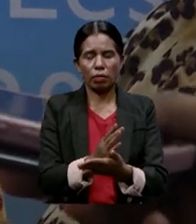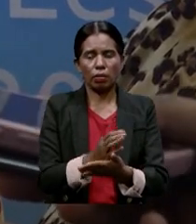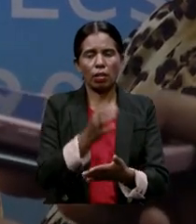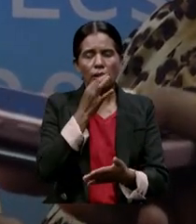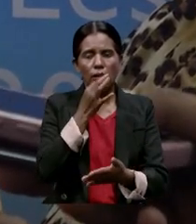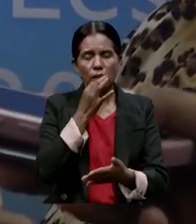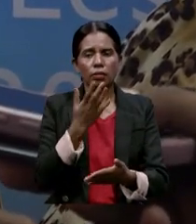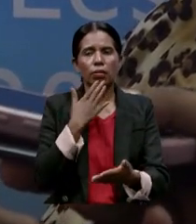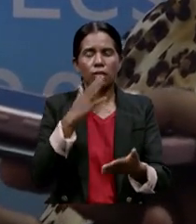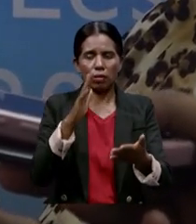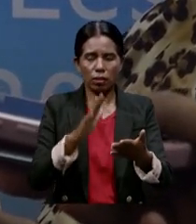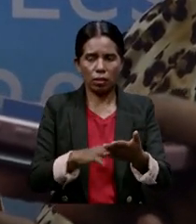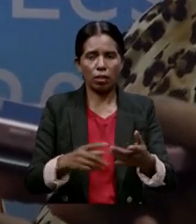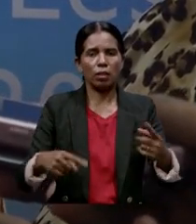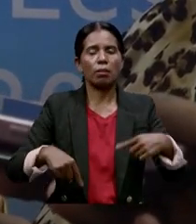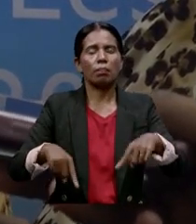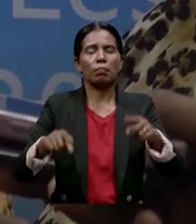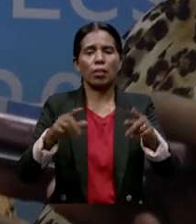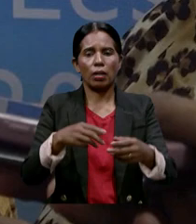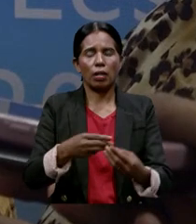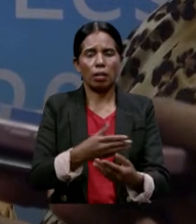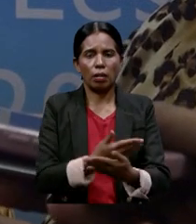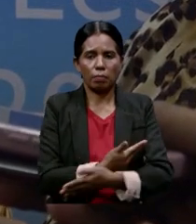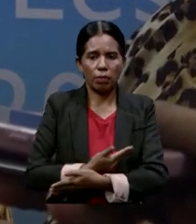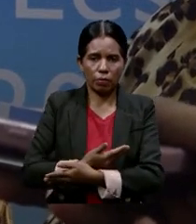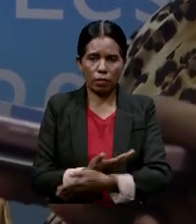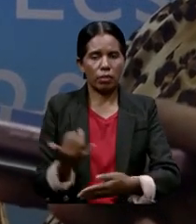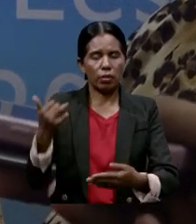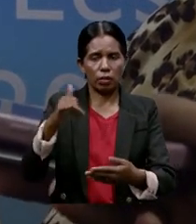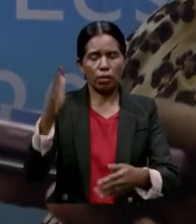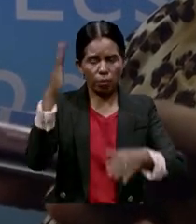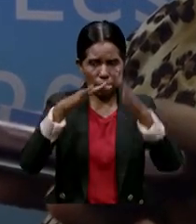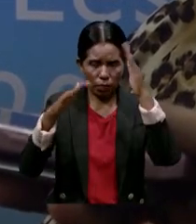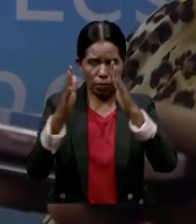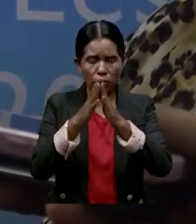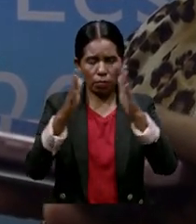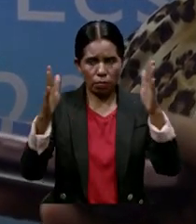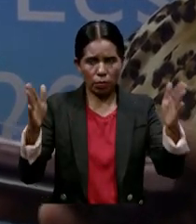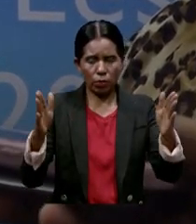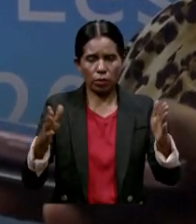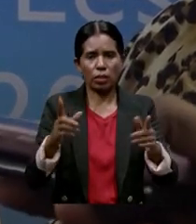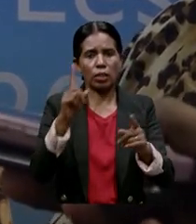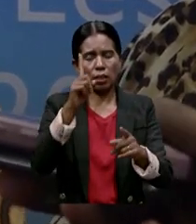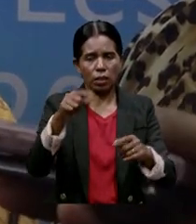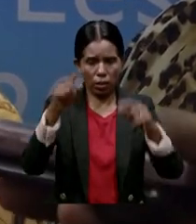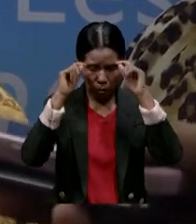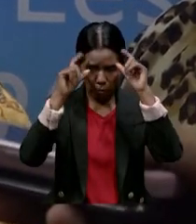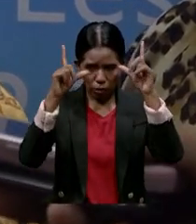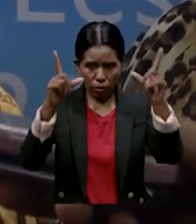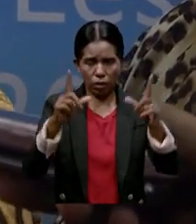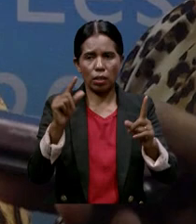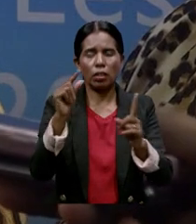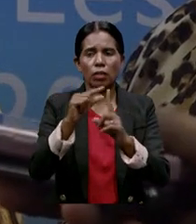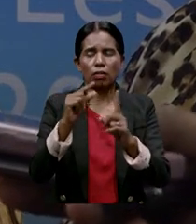subnutrição, coça coanceira. Problema bote de Timor-Leste, bolo stunting. Stunting é lia